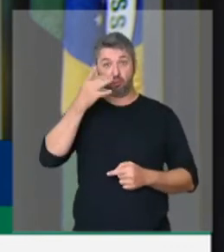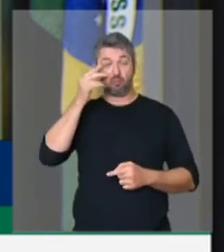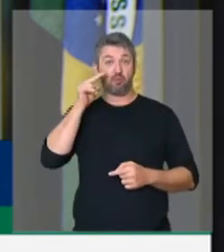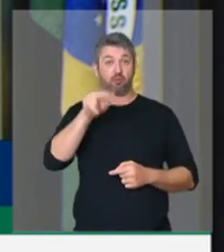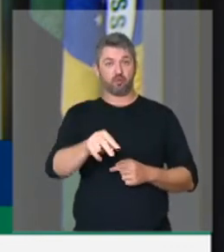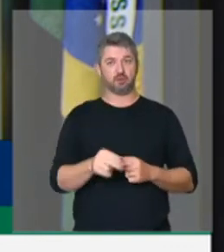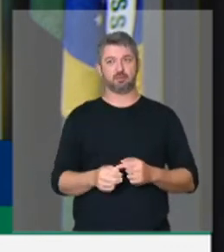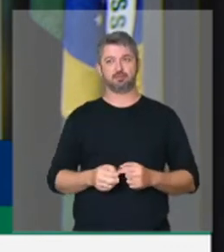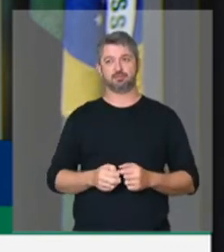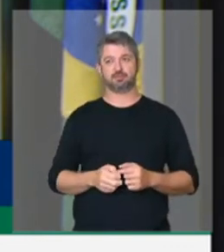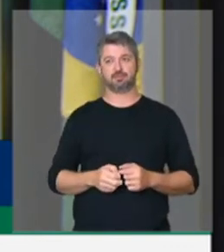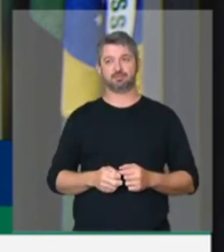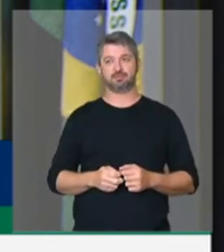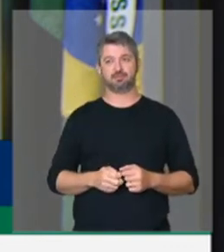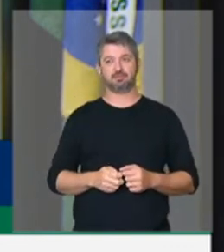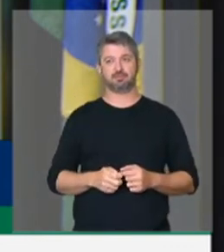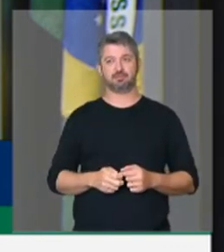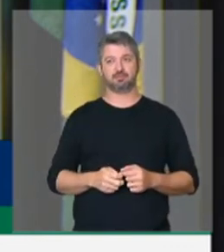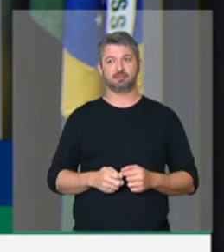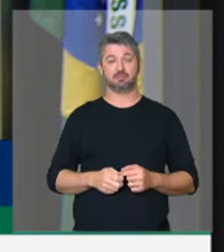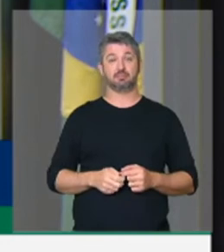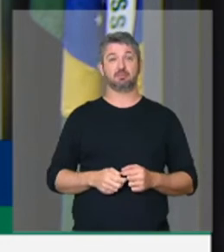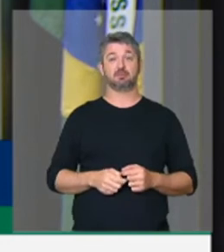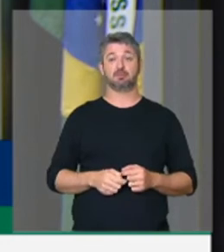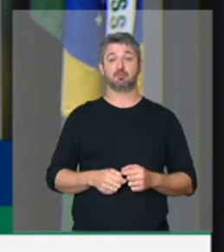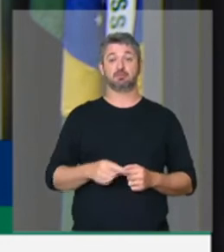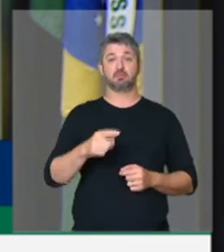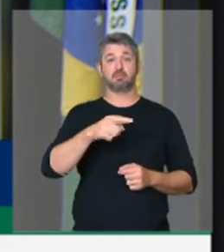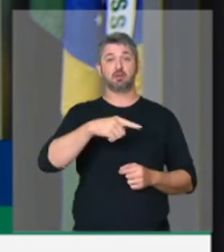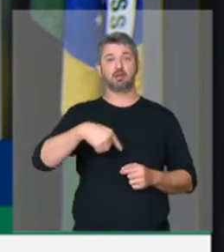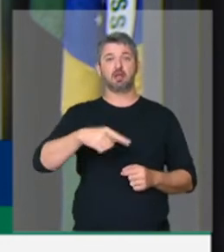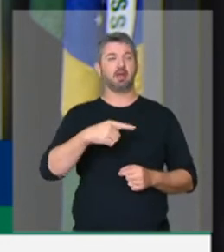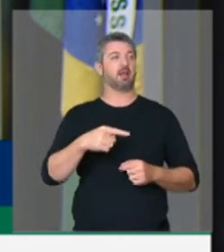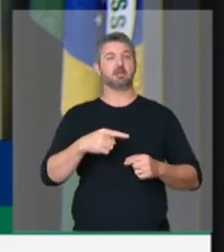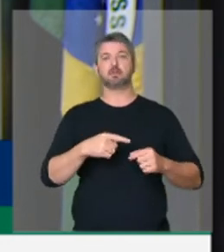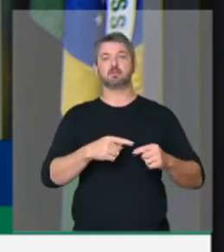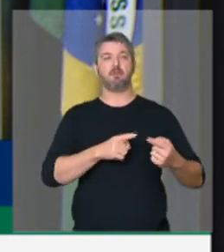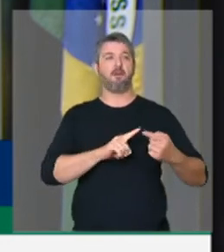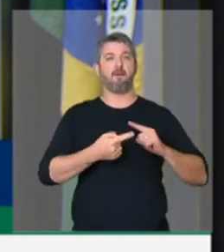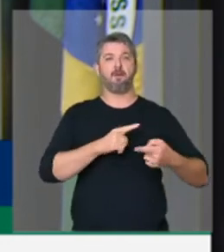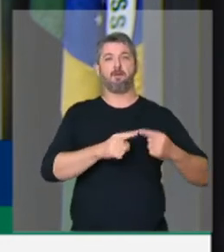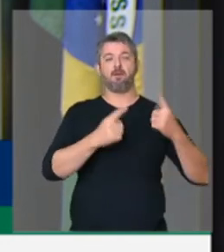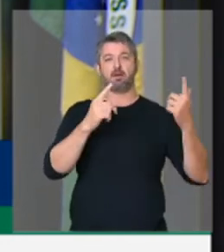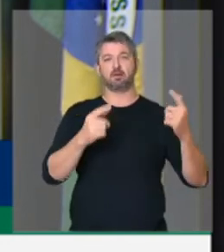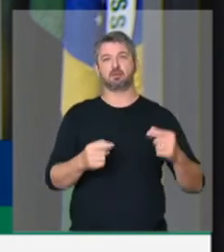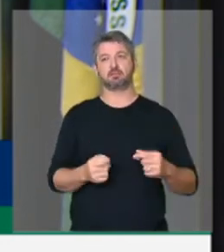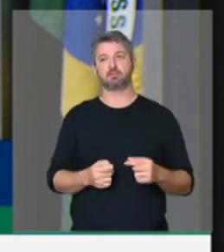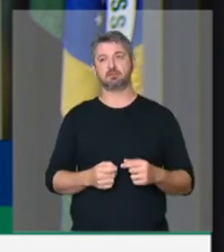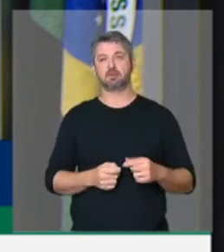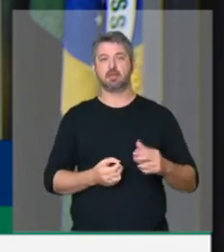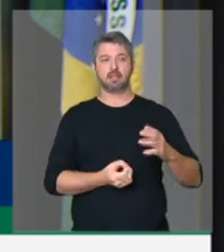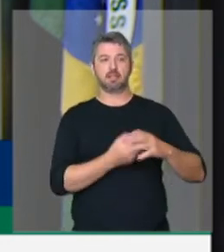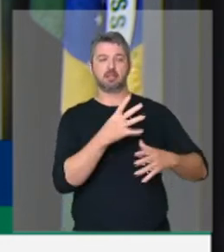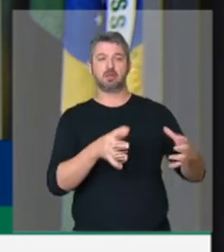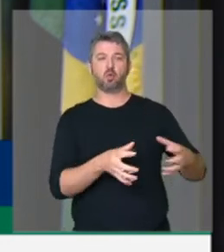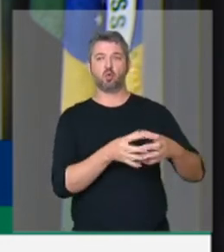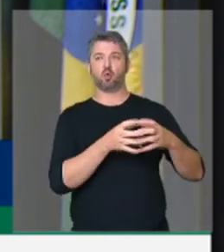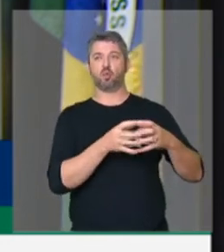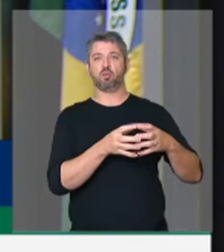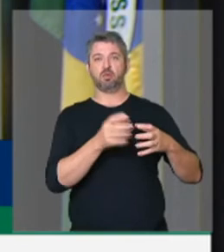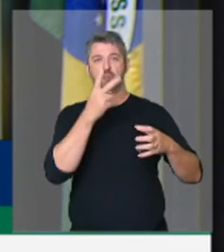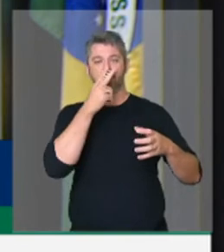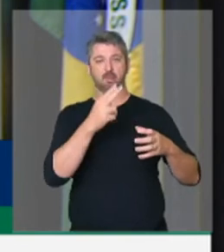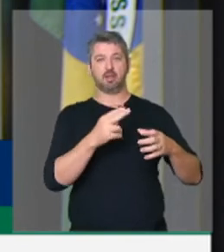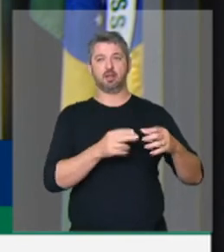eles praticamente se autoperfilam, se perfilam e formam como se fosse uma